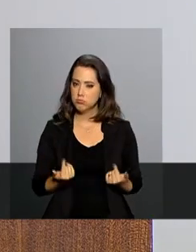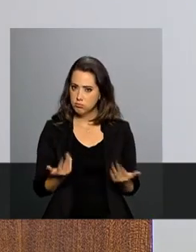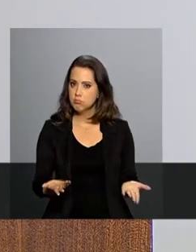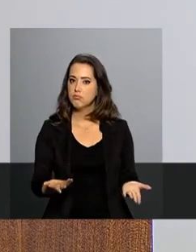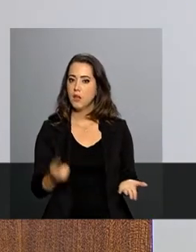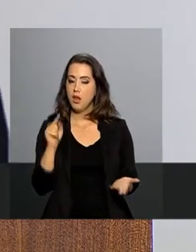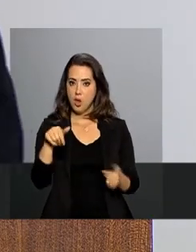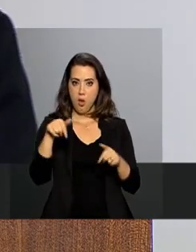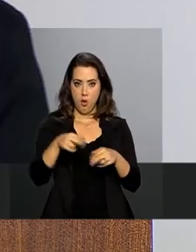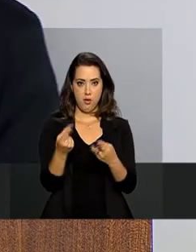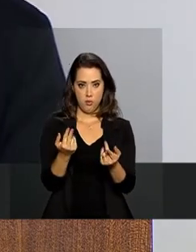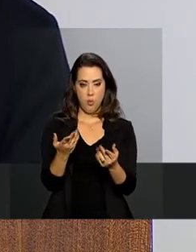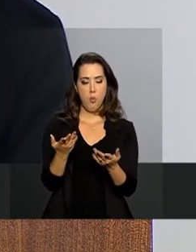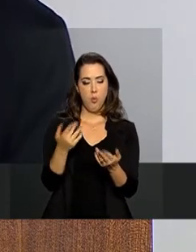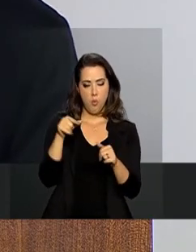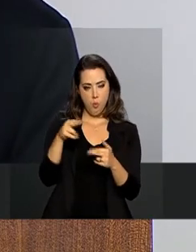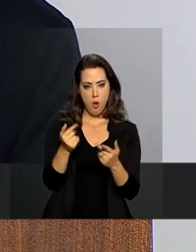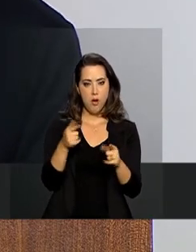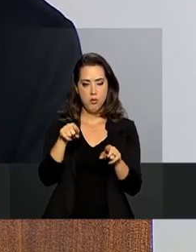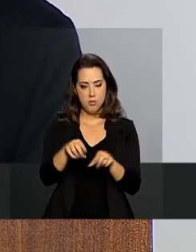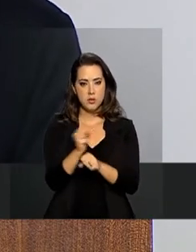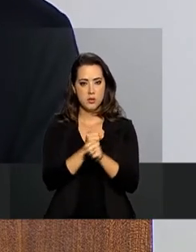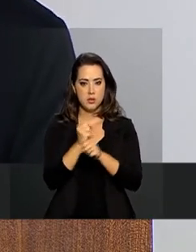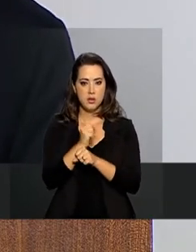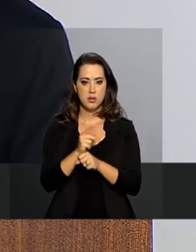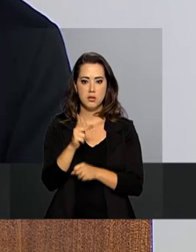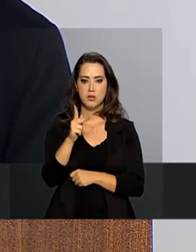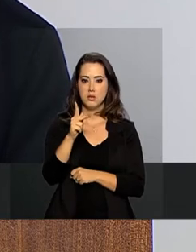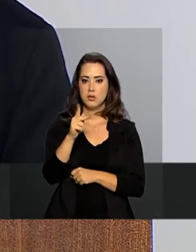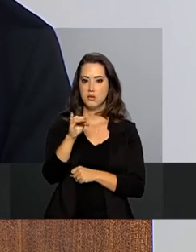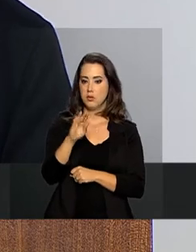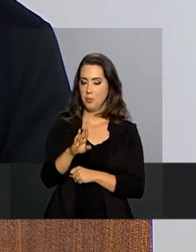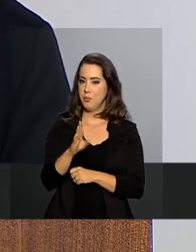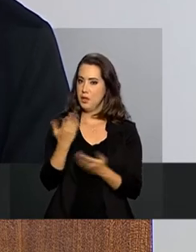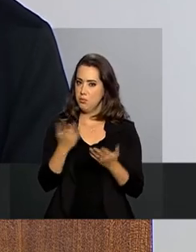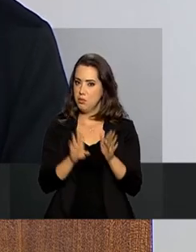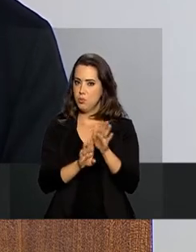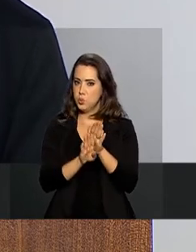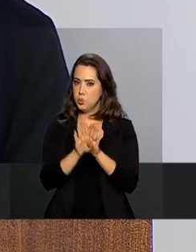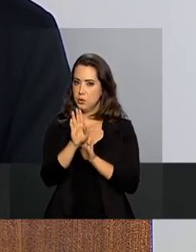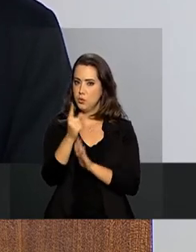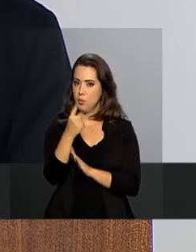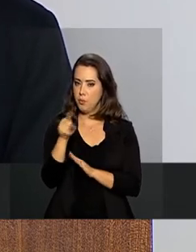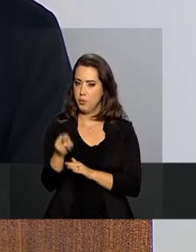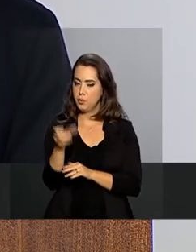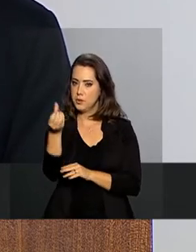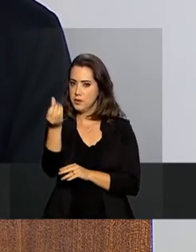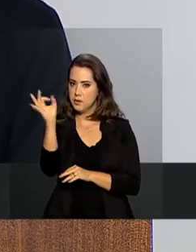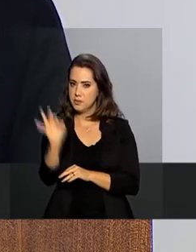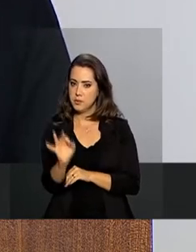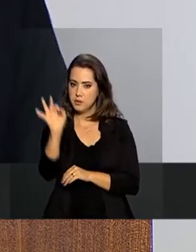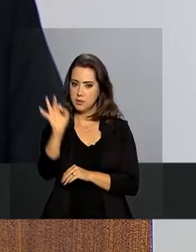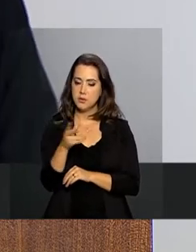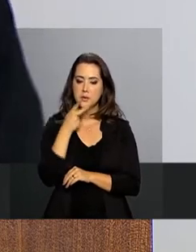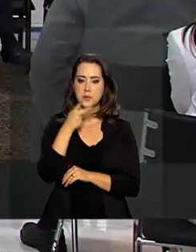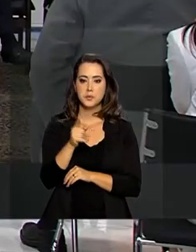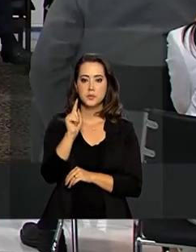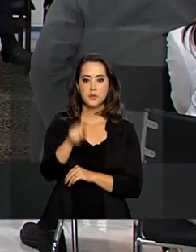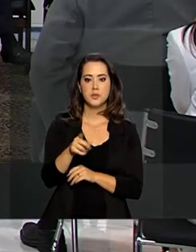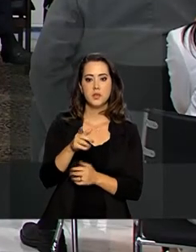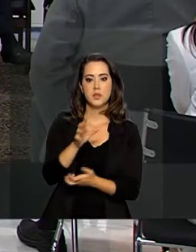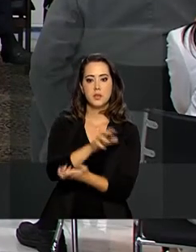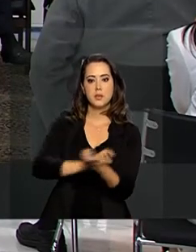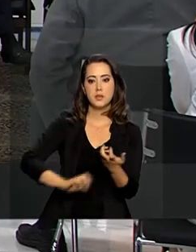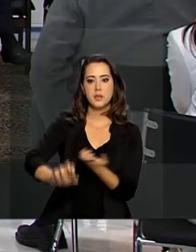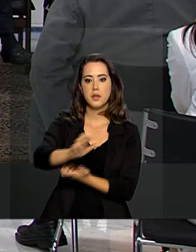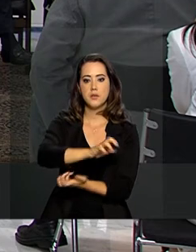o pib está em torno de 14 1.4 1.6 por cento não é é confesso que se não fosse a greve dos